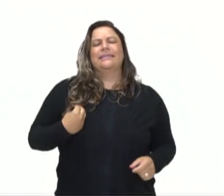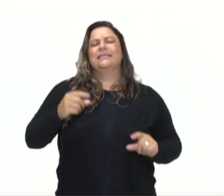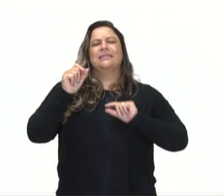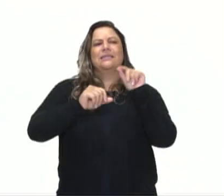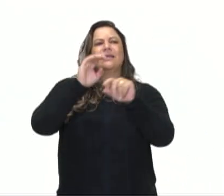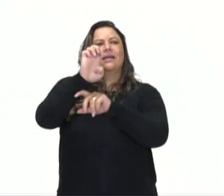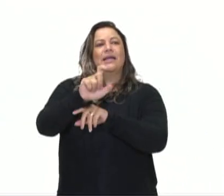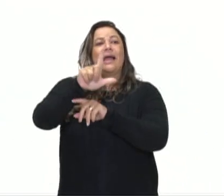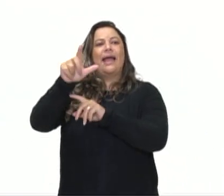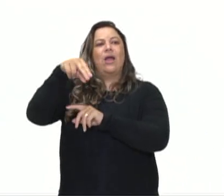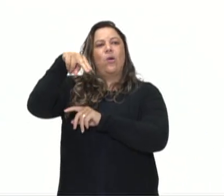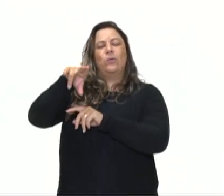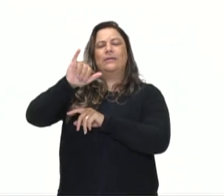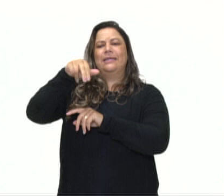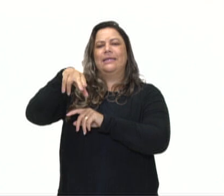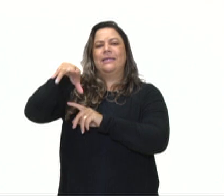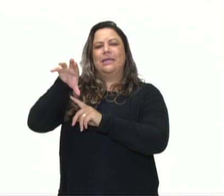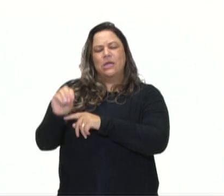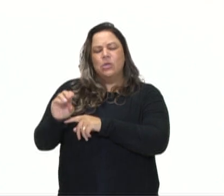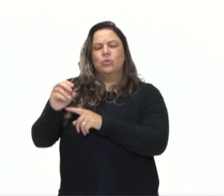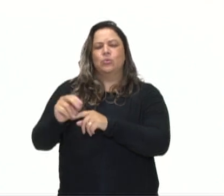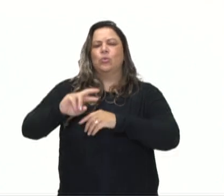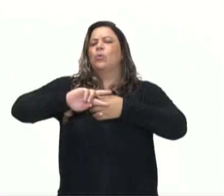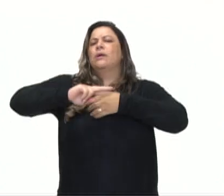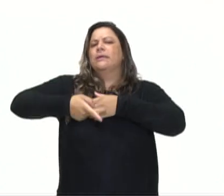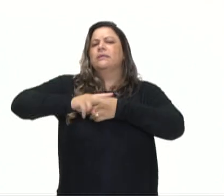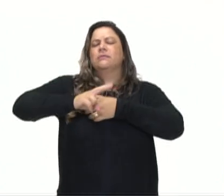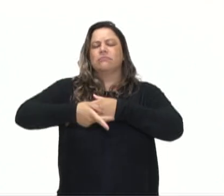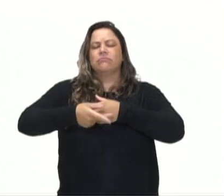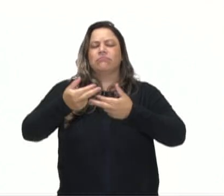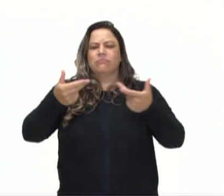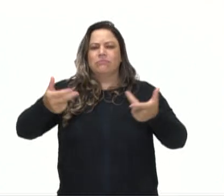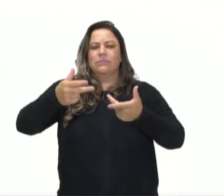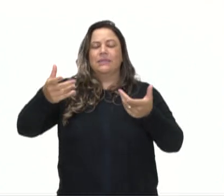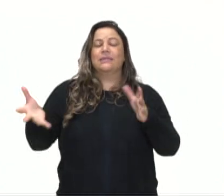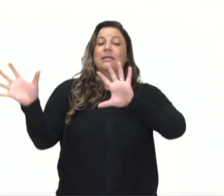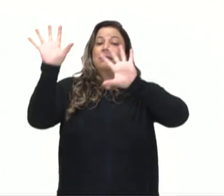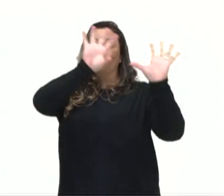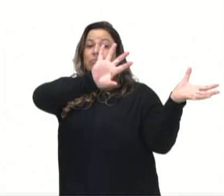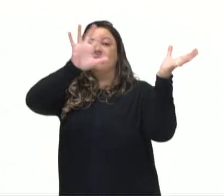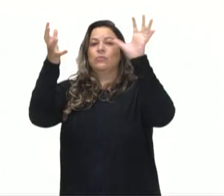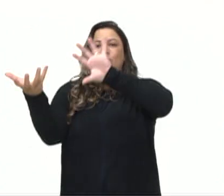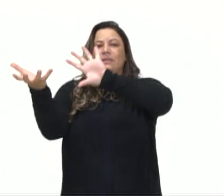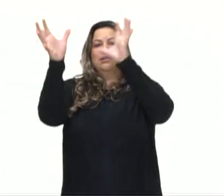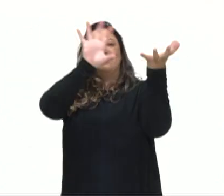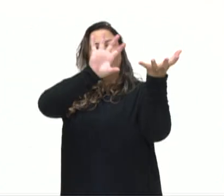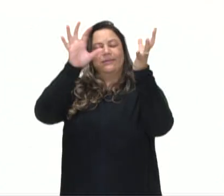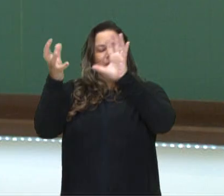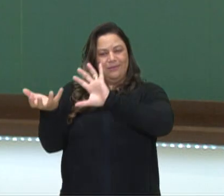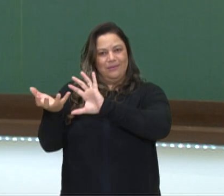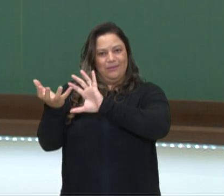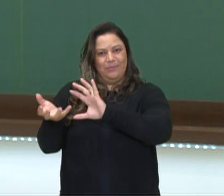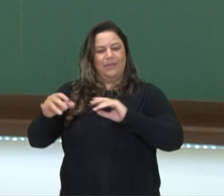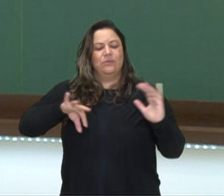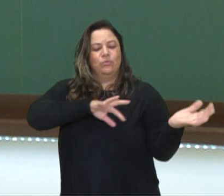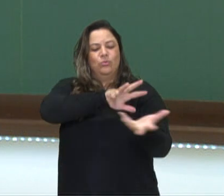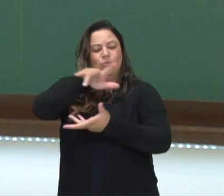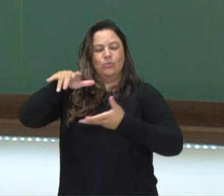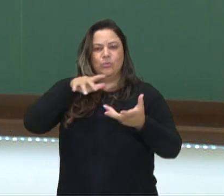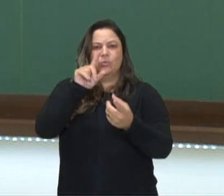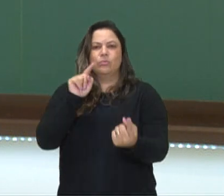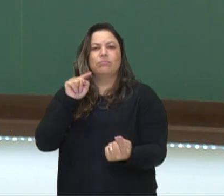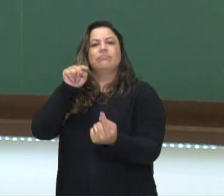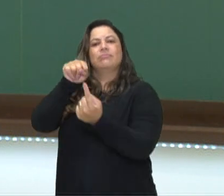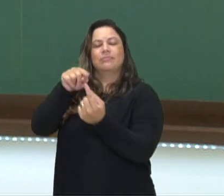e explicar as causas e consequências das mudanças climáticas globais. Então, dentro dos objetivos da nossa aula